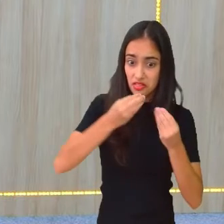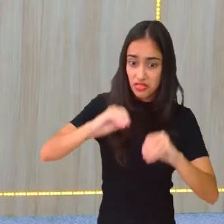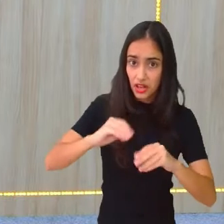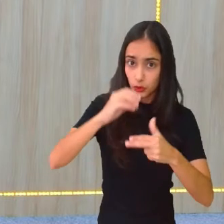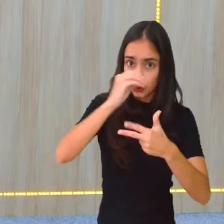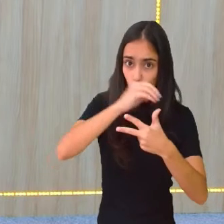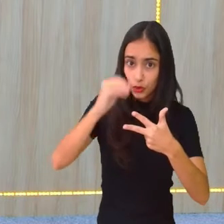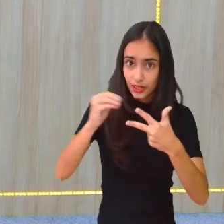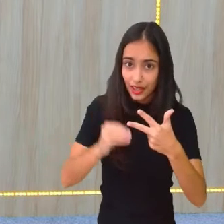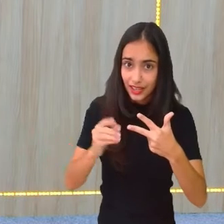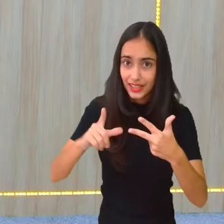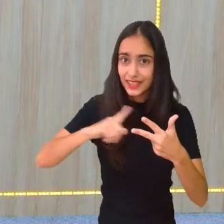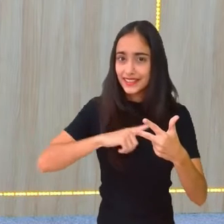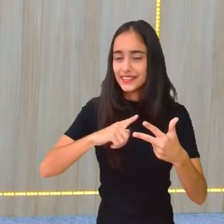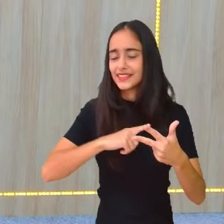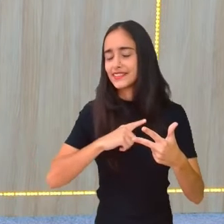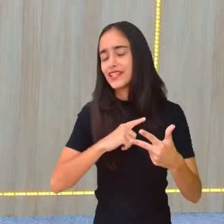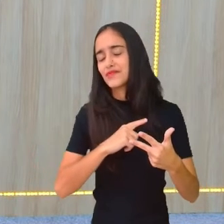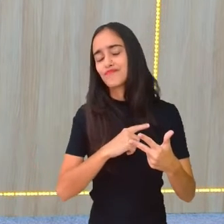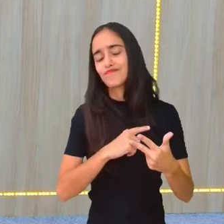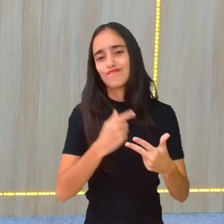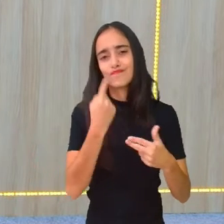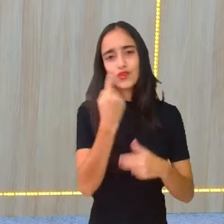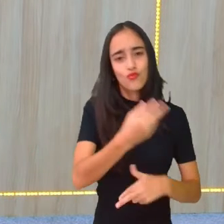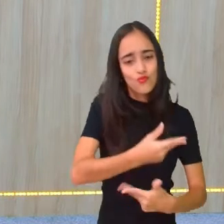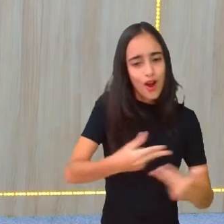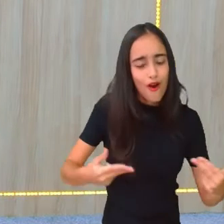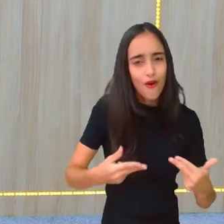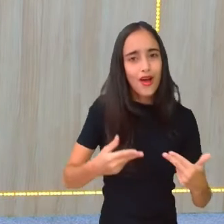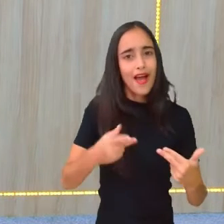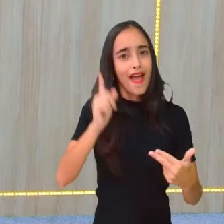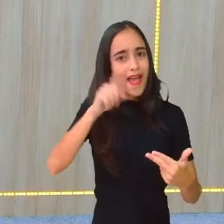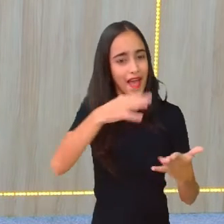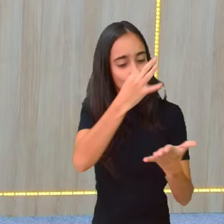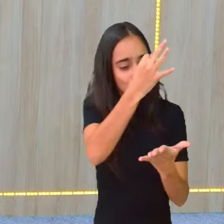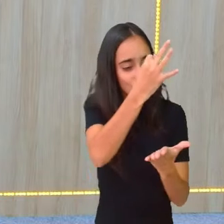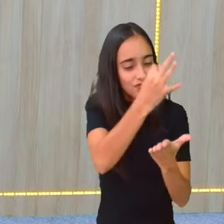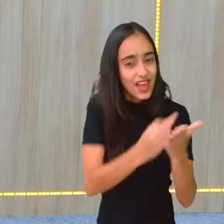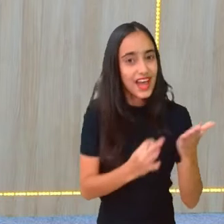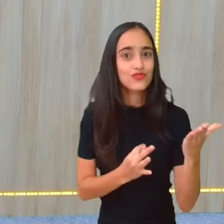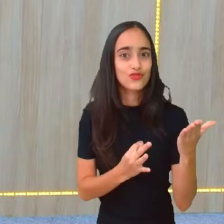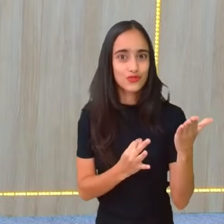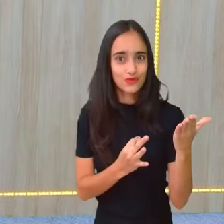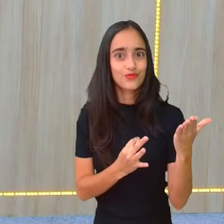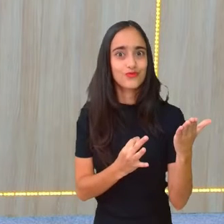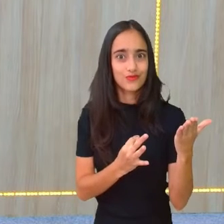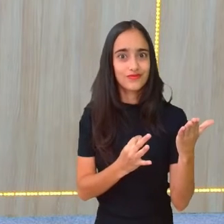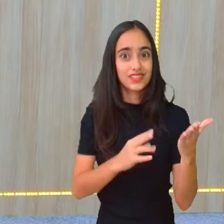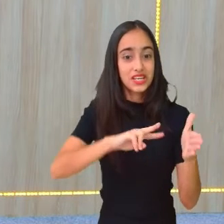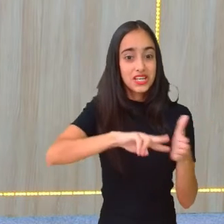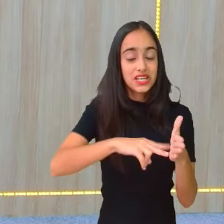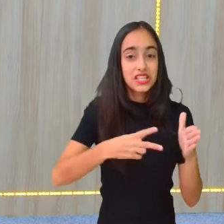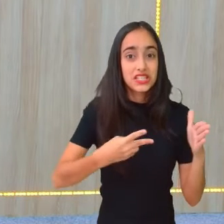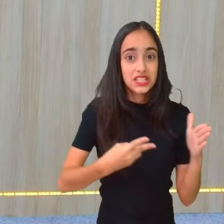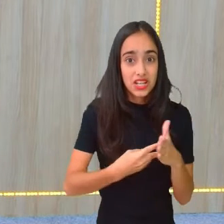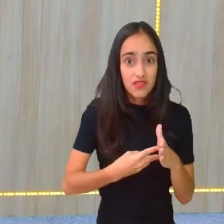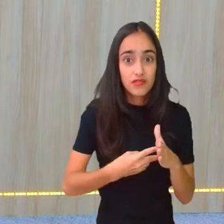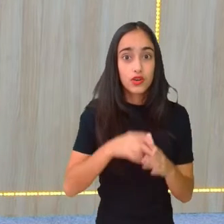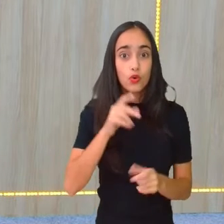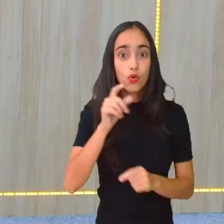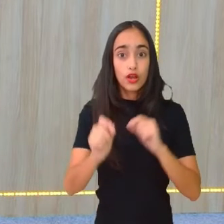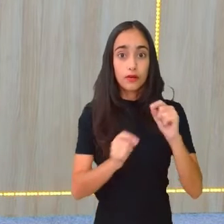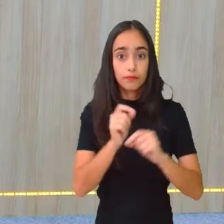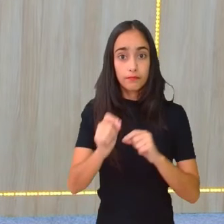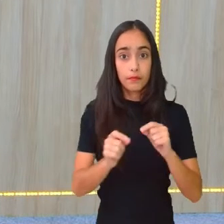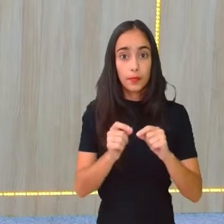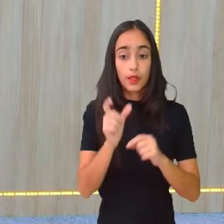muita gente sofre para fazer essa partezinha, tá? Significa. Deixa eu explicar o que é a partezinha da redação